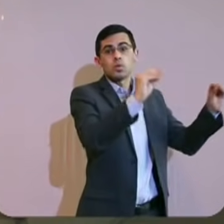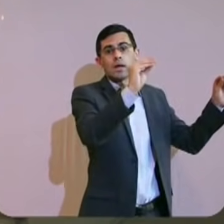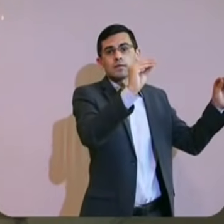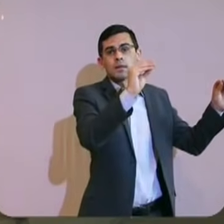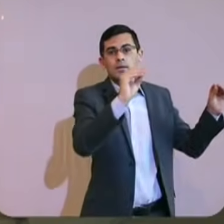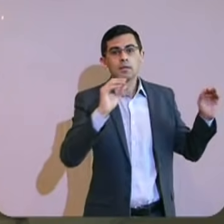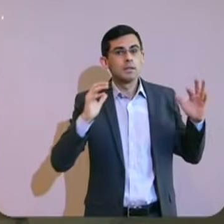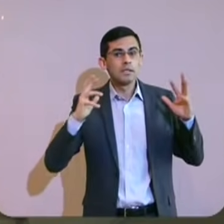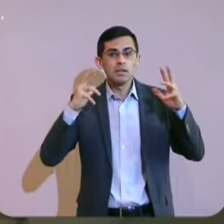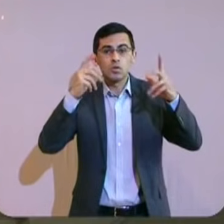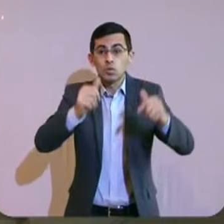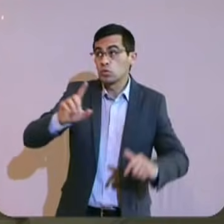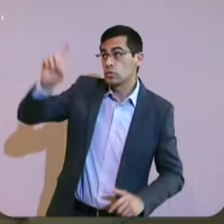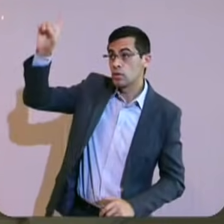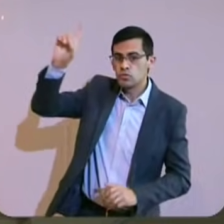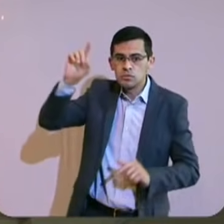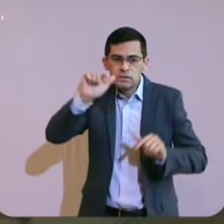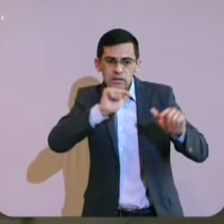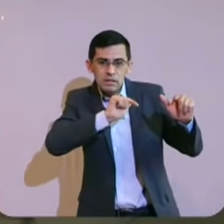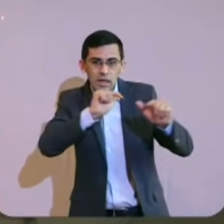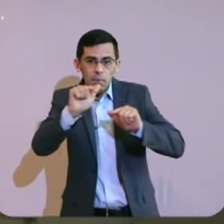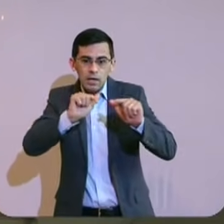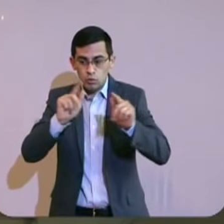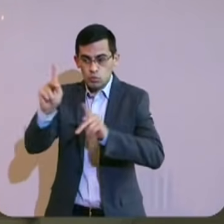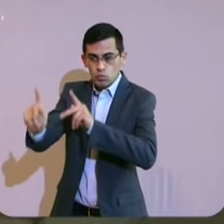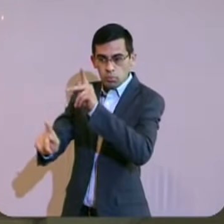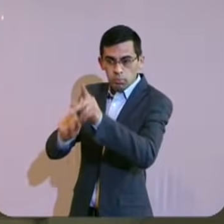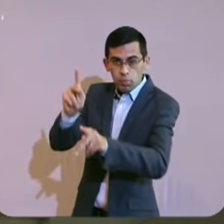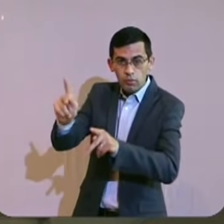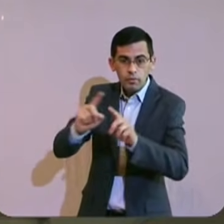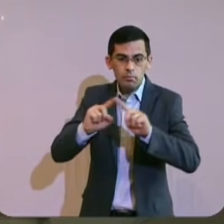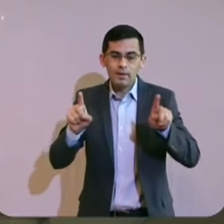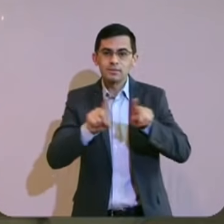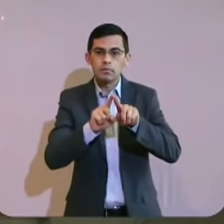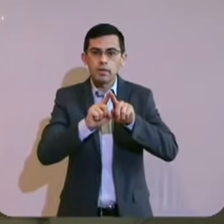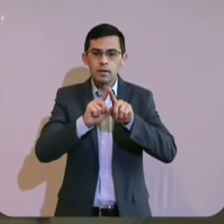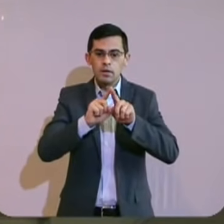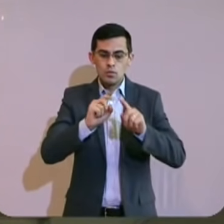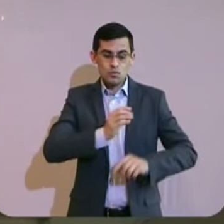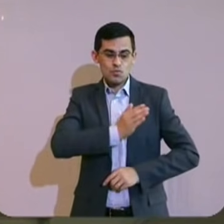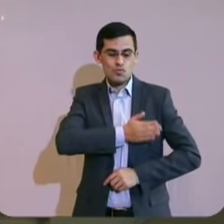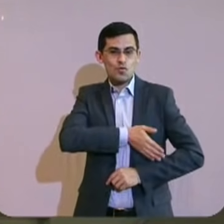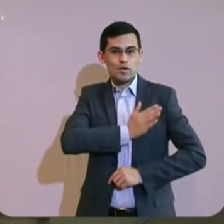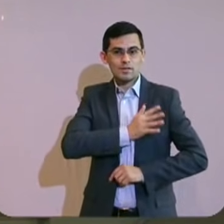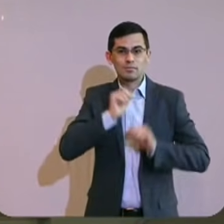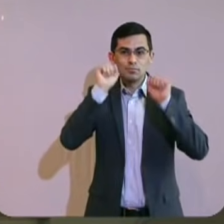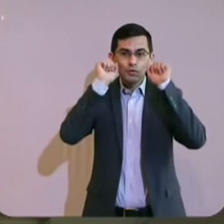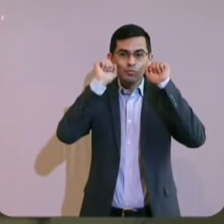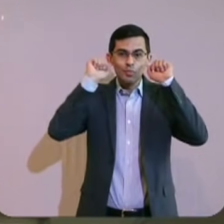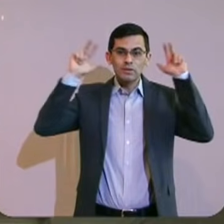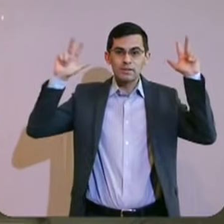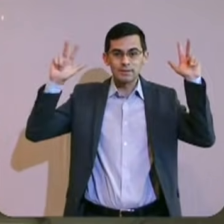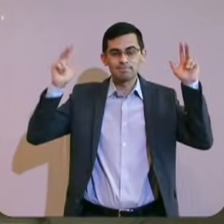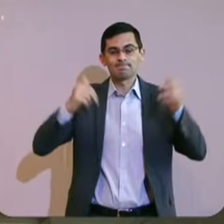em tudo isso, Deus estava trabalhando o povo, mas quem? Moisés.